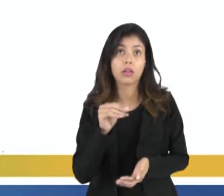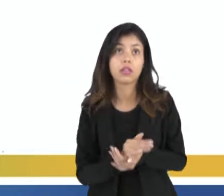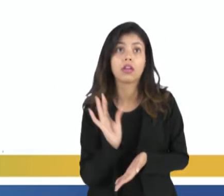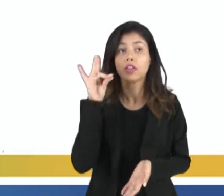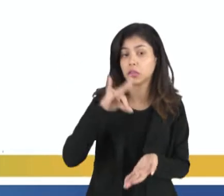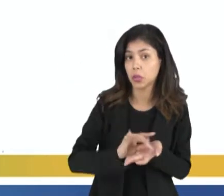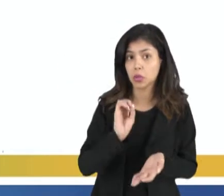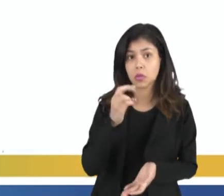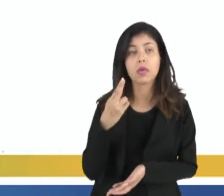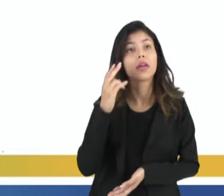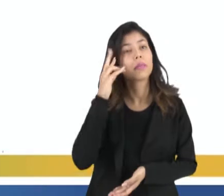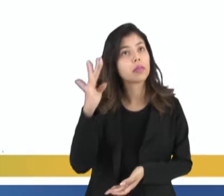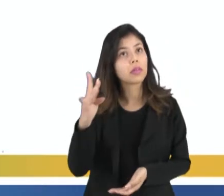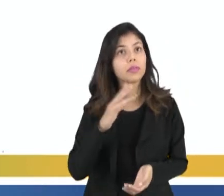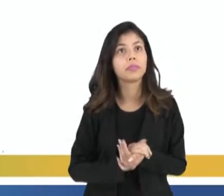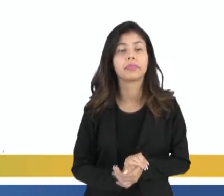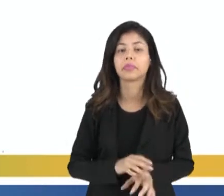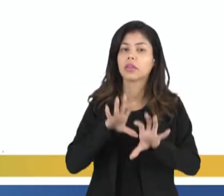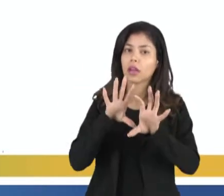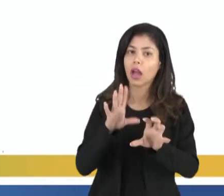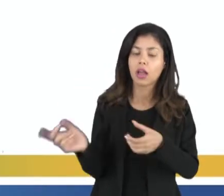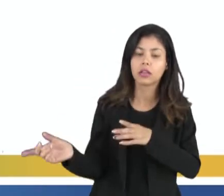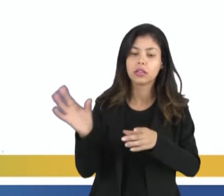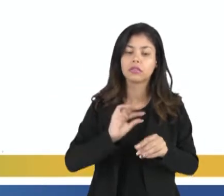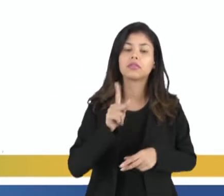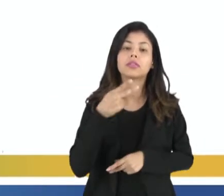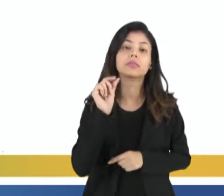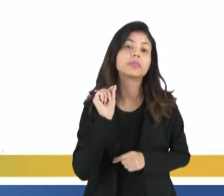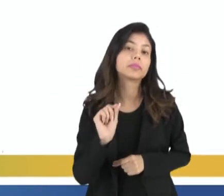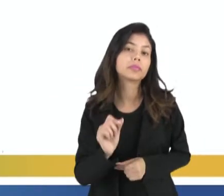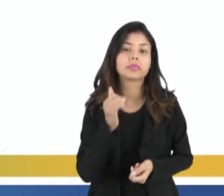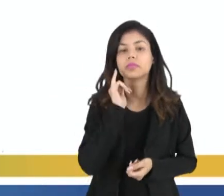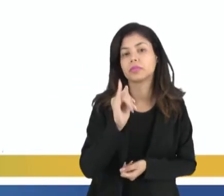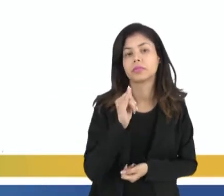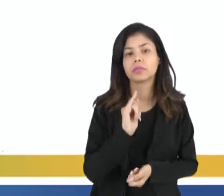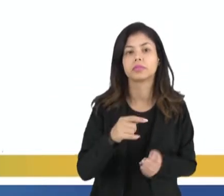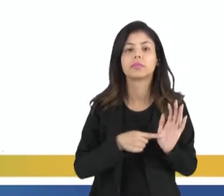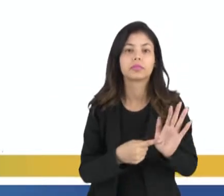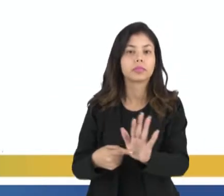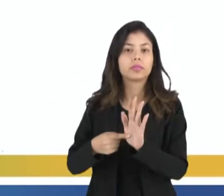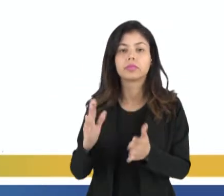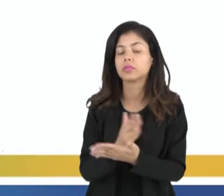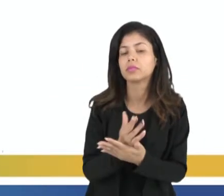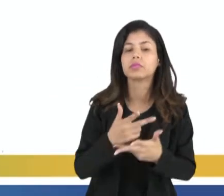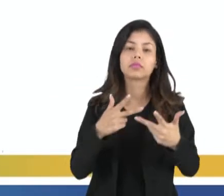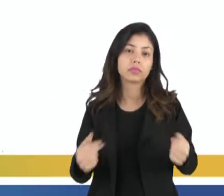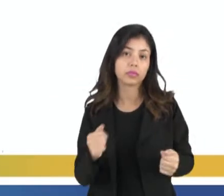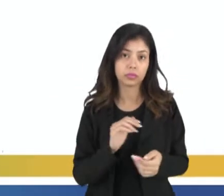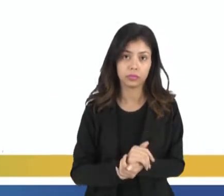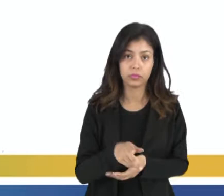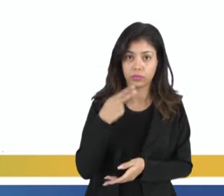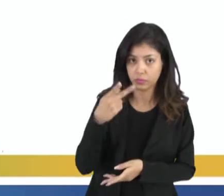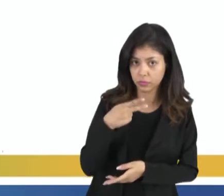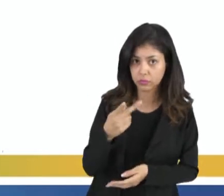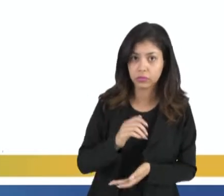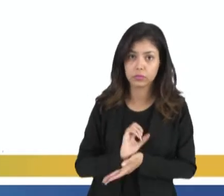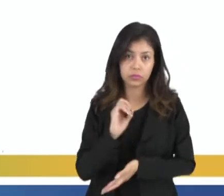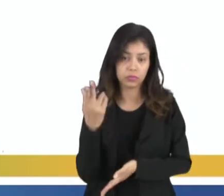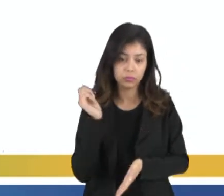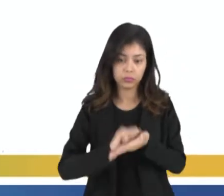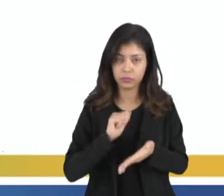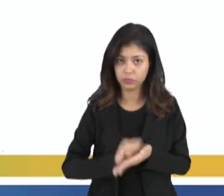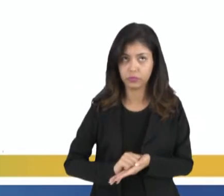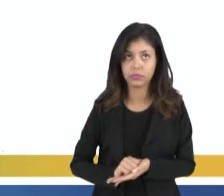encadeados, reais ou imaginários, tá? Então, ele está dizendo aí que a narração é você expor alguma coisa, seja de forma falada, seja de